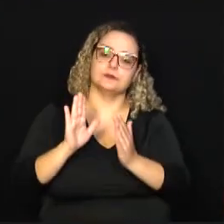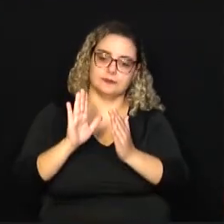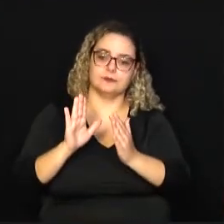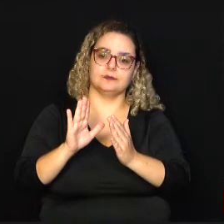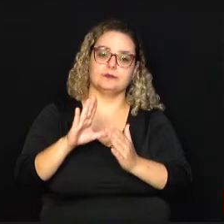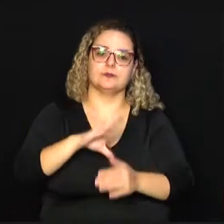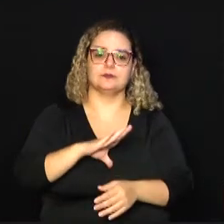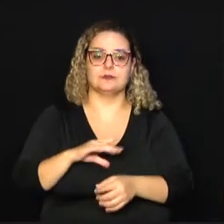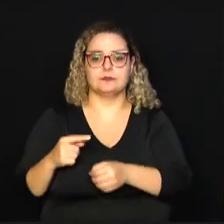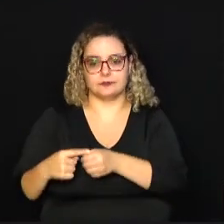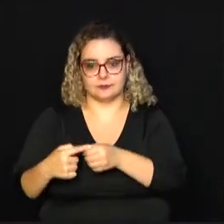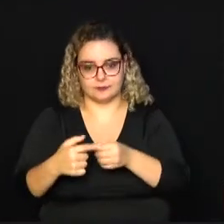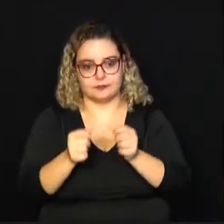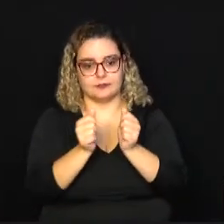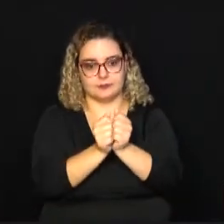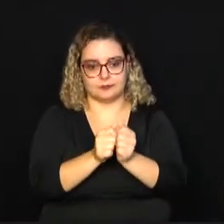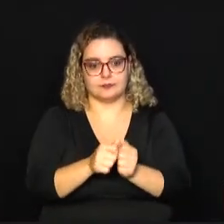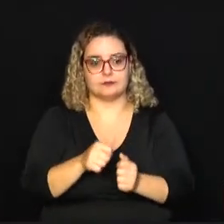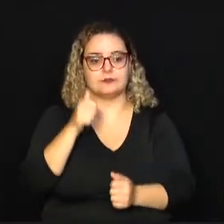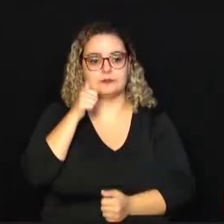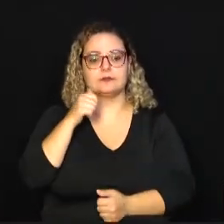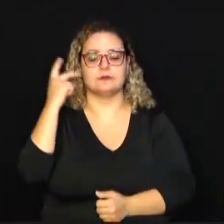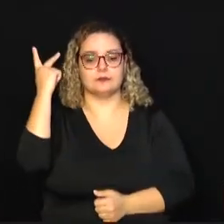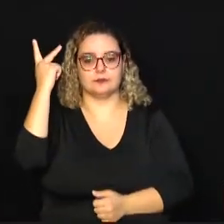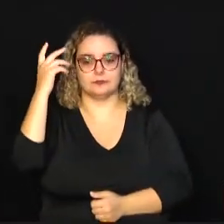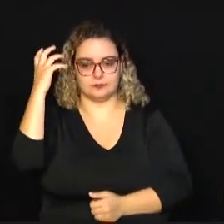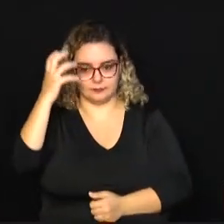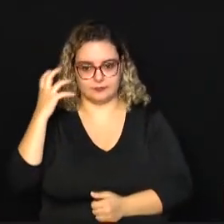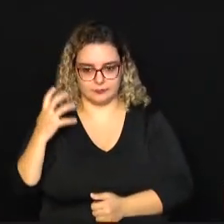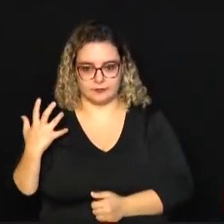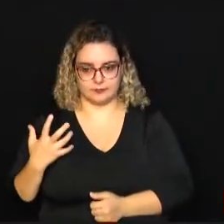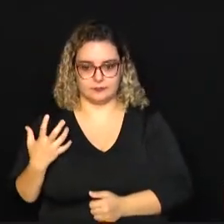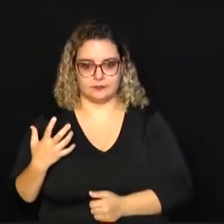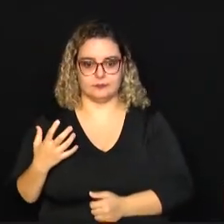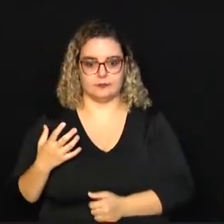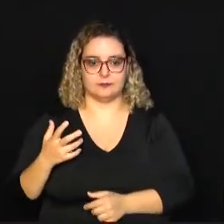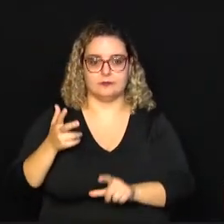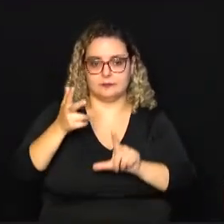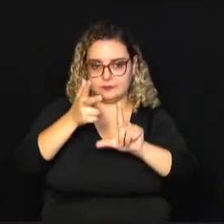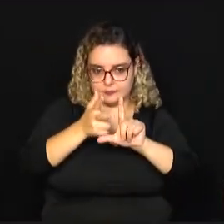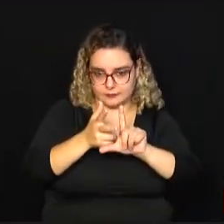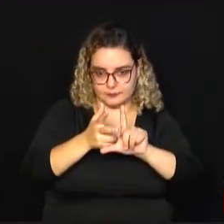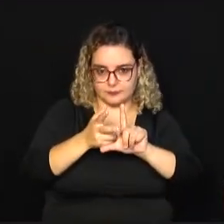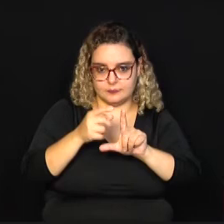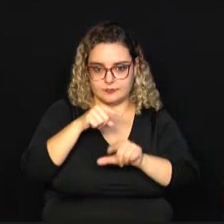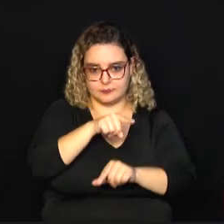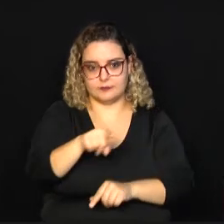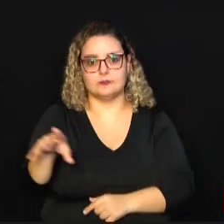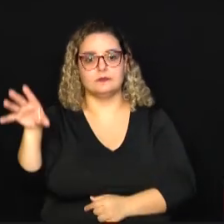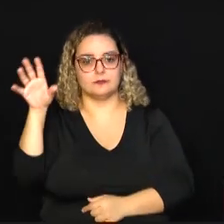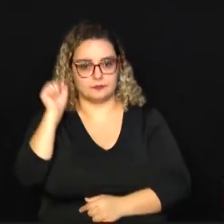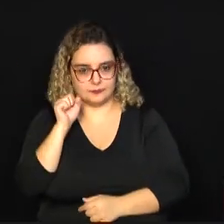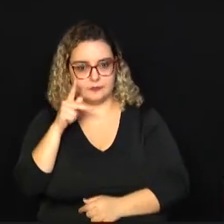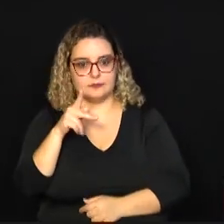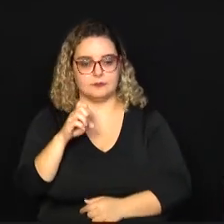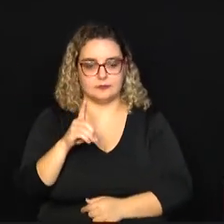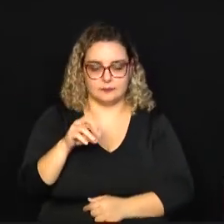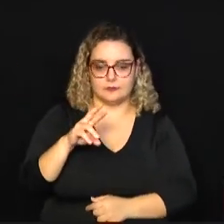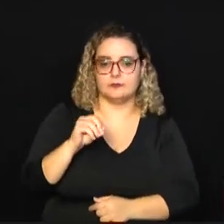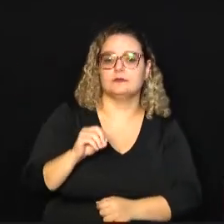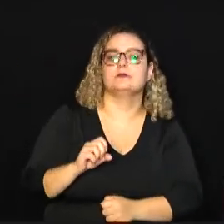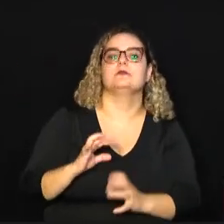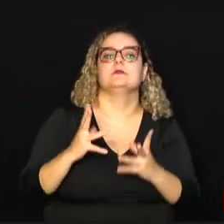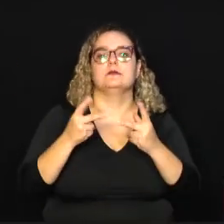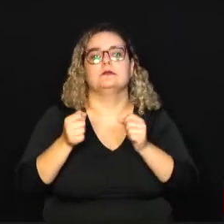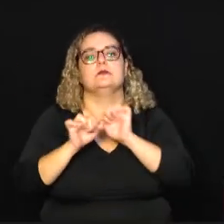junto com a Guida, né, organizando essa live. O que importa é que vocês puderam ouvir o Pedro, os seus